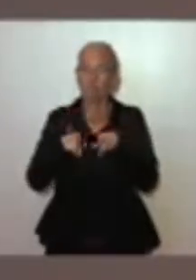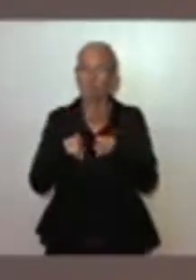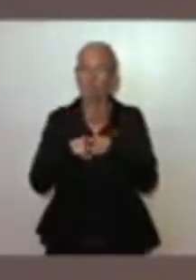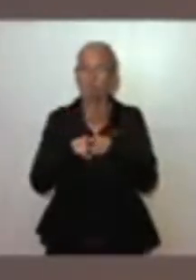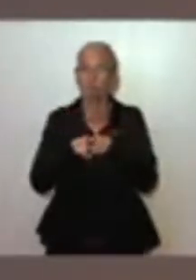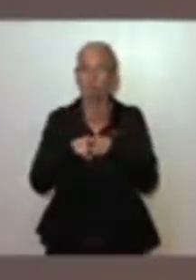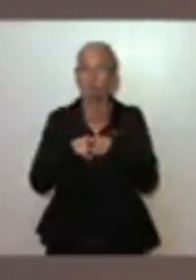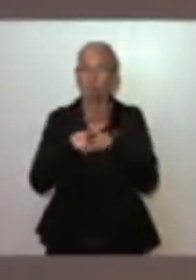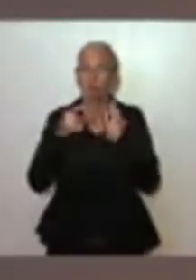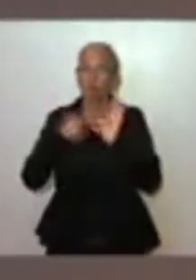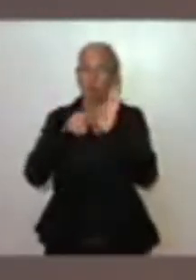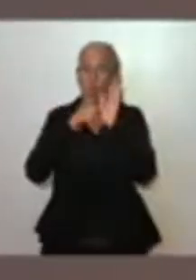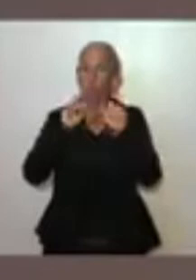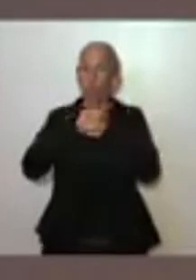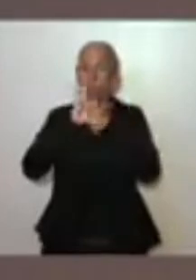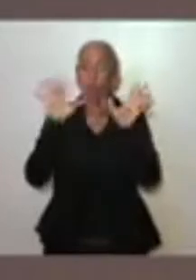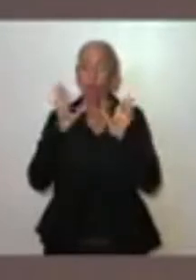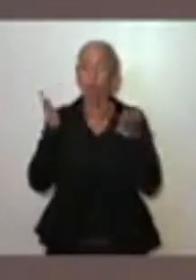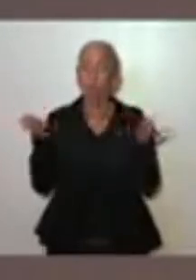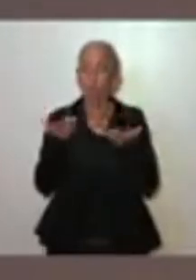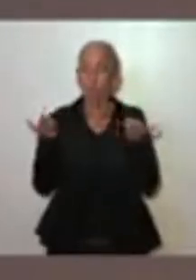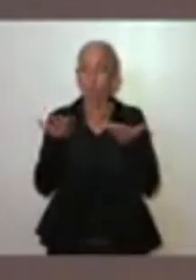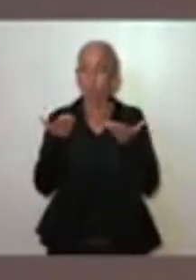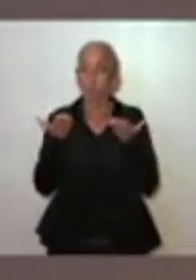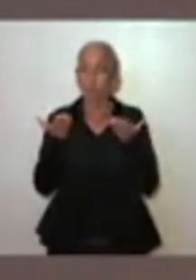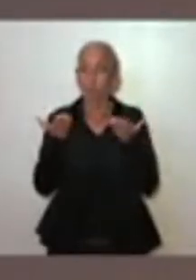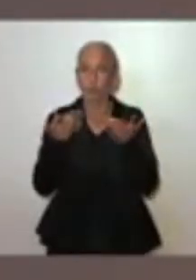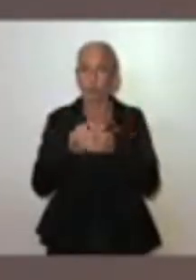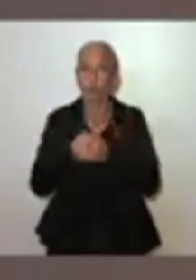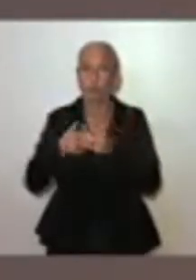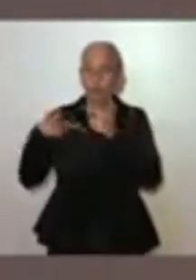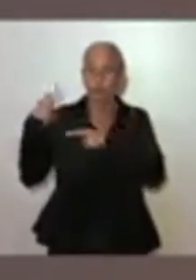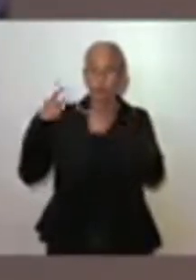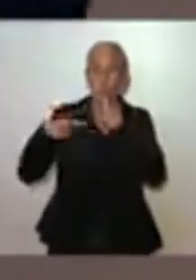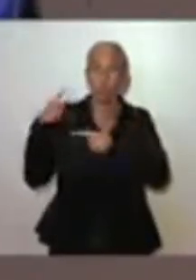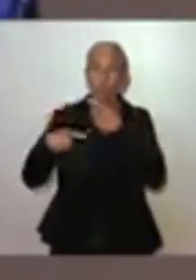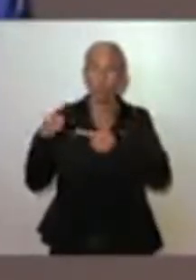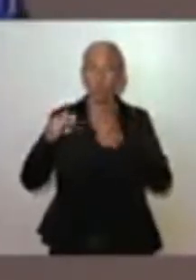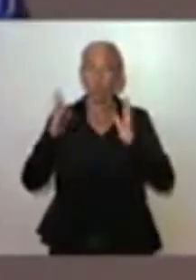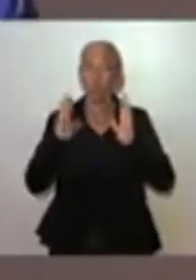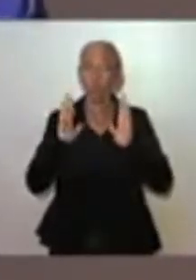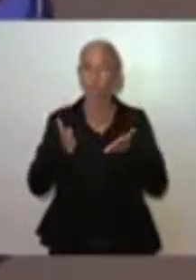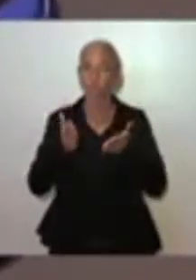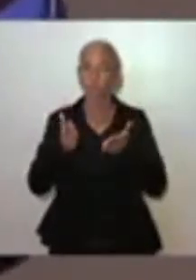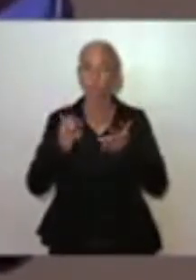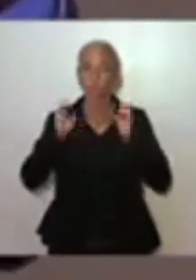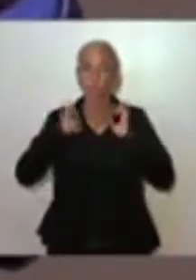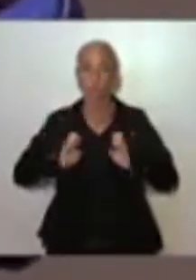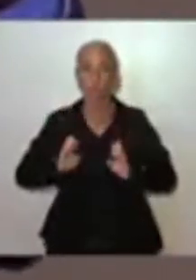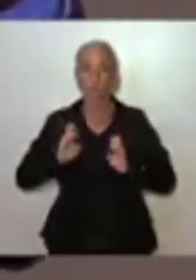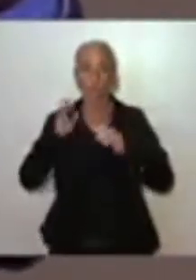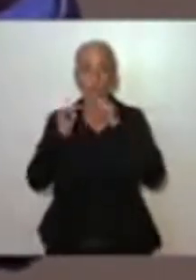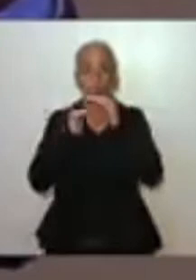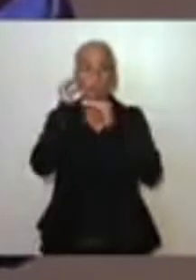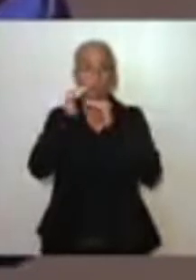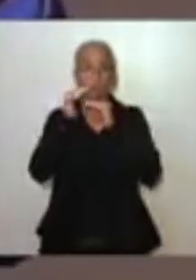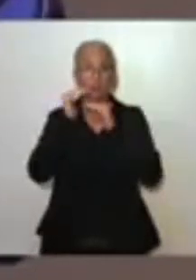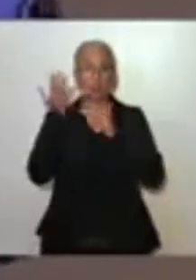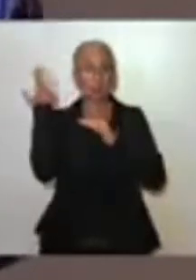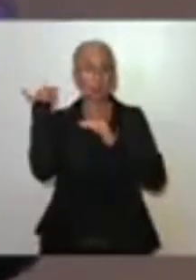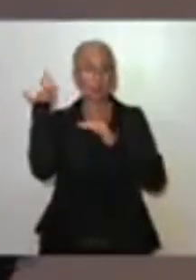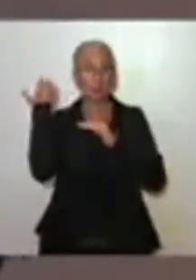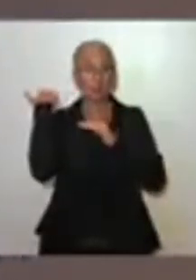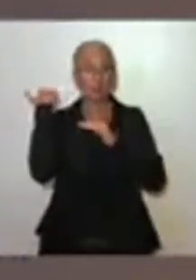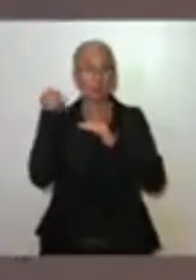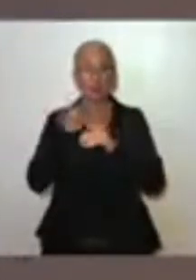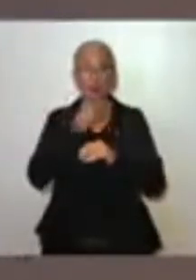deixar bem claro neste ambiente para uma geração que o padre médico mais elevado do que a anterior